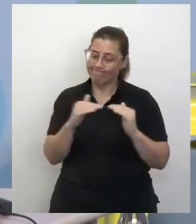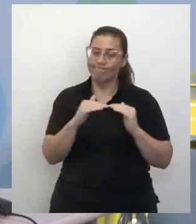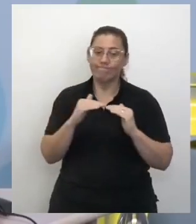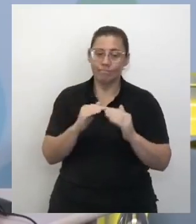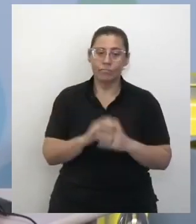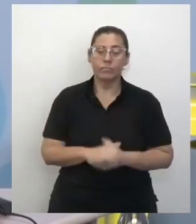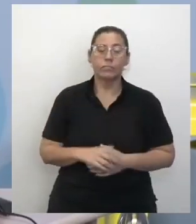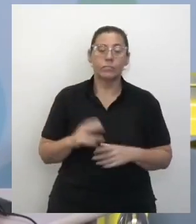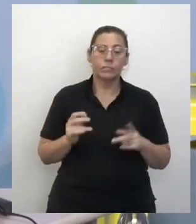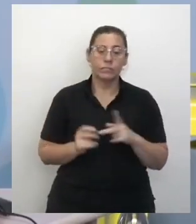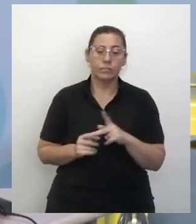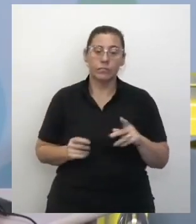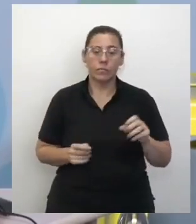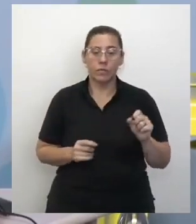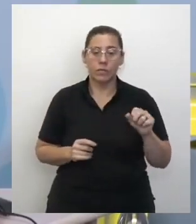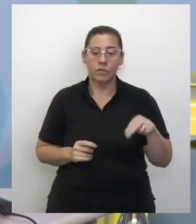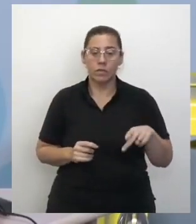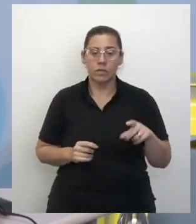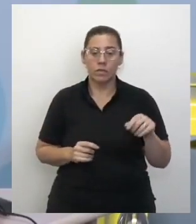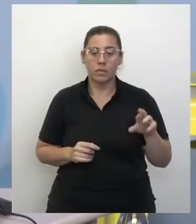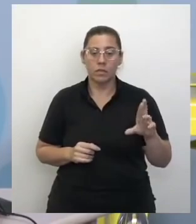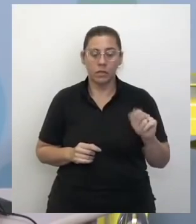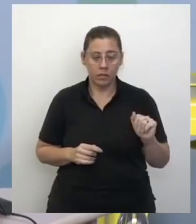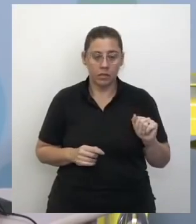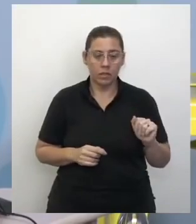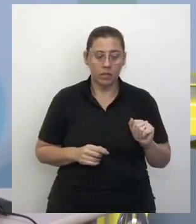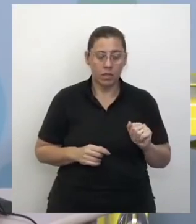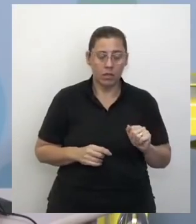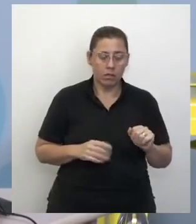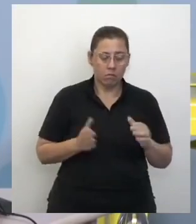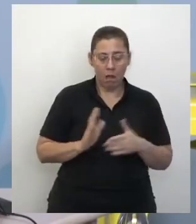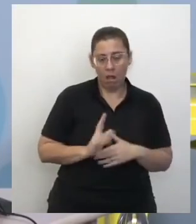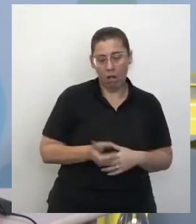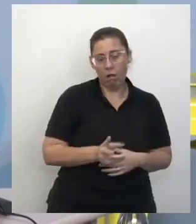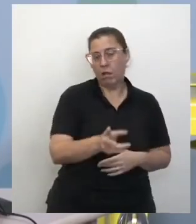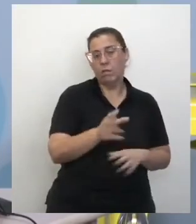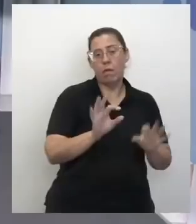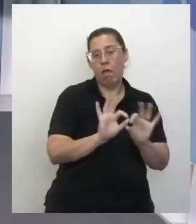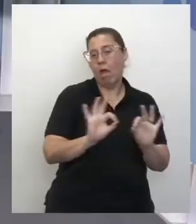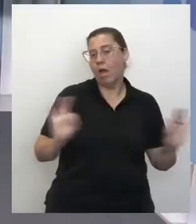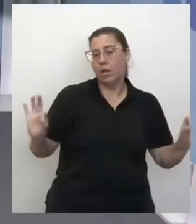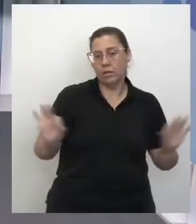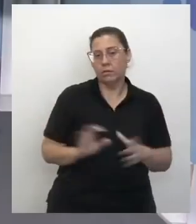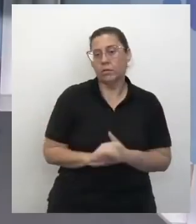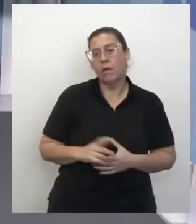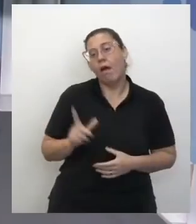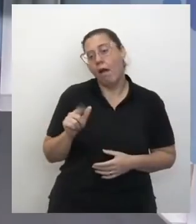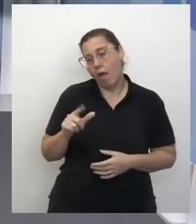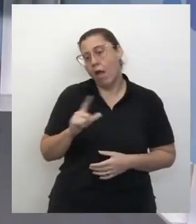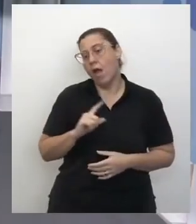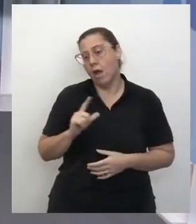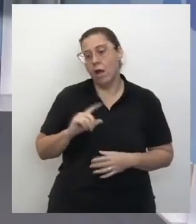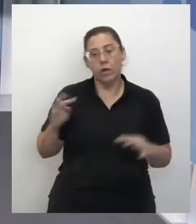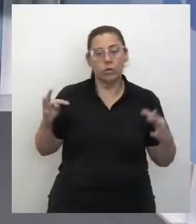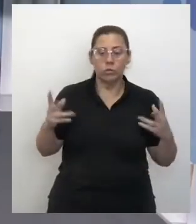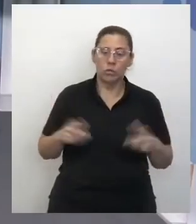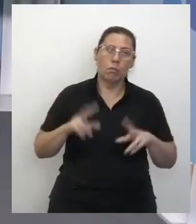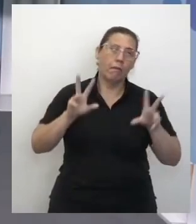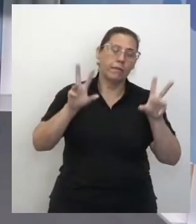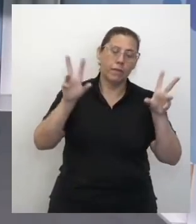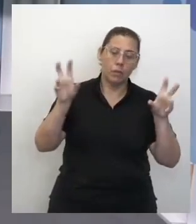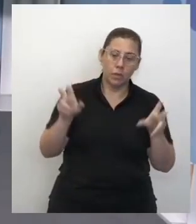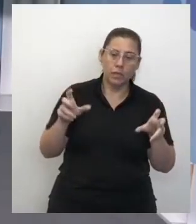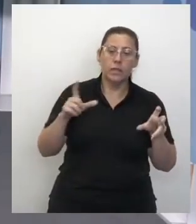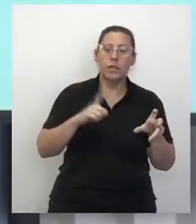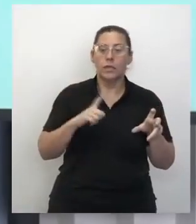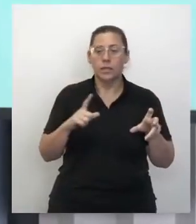professora Sandra disse que o traço significa segmento de retas e por aí vai. Tem toda uma teoria, né? Tem